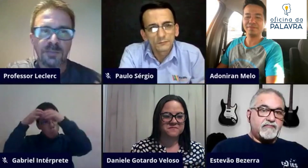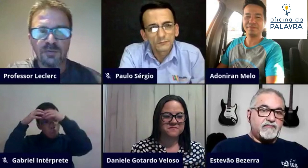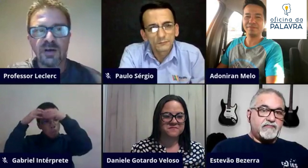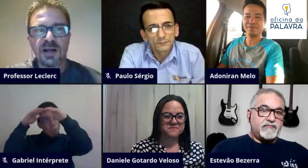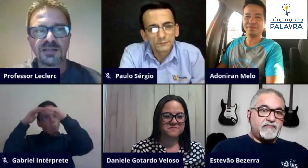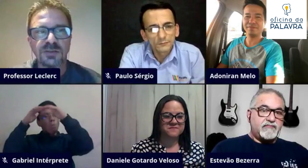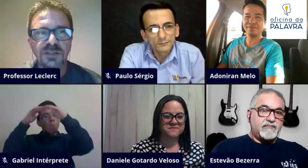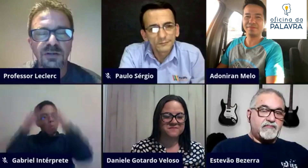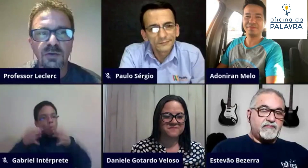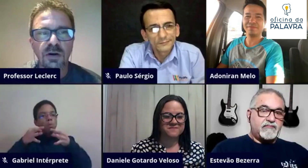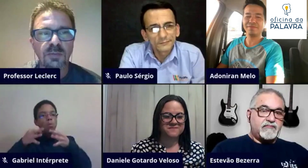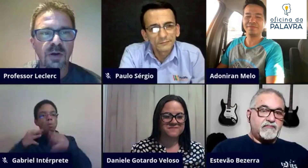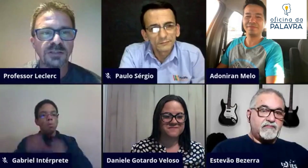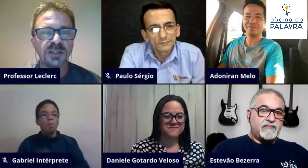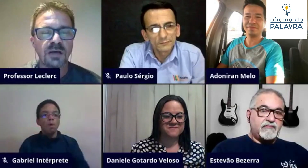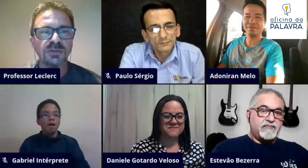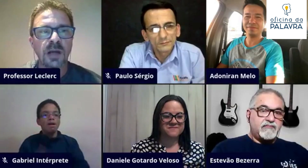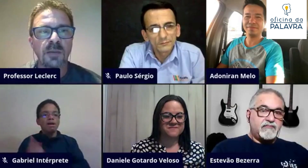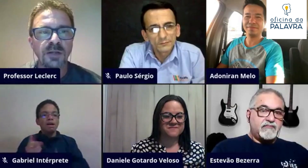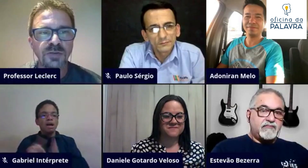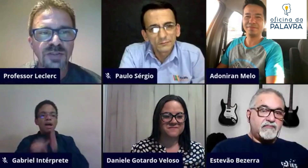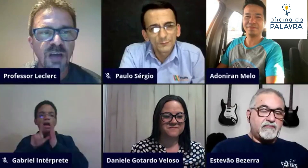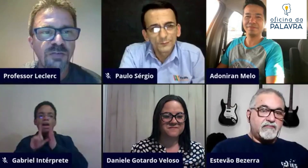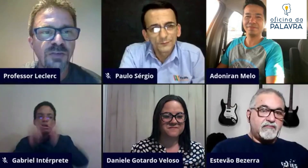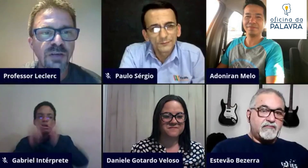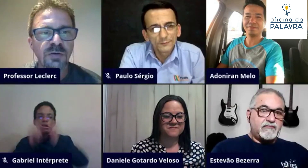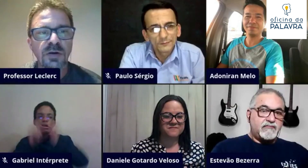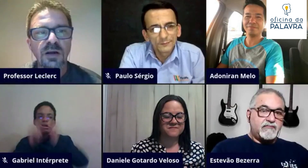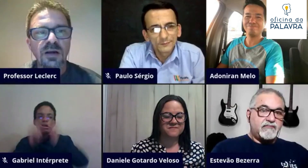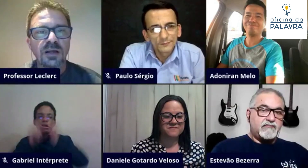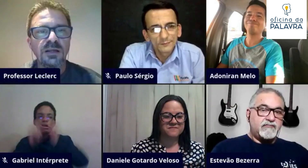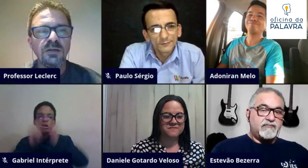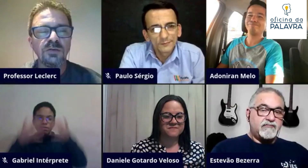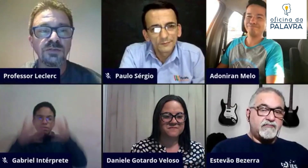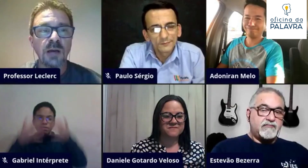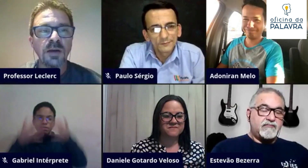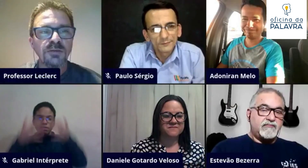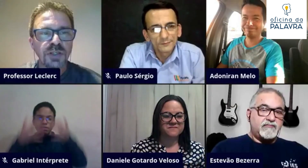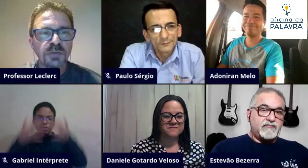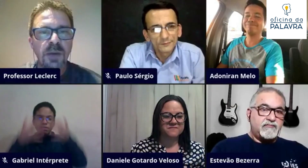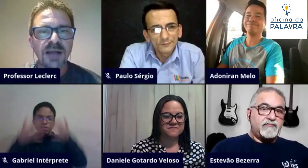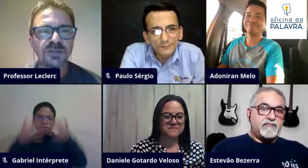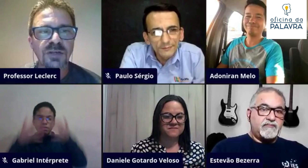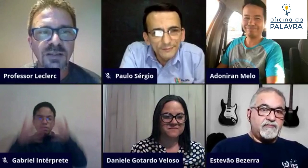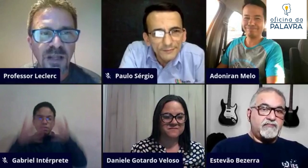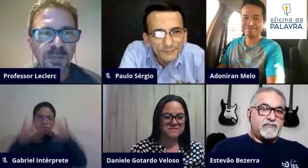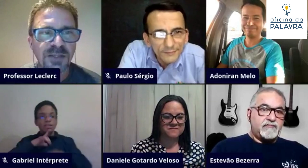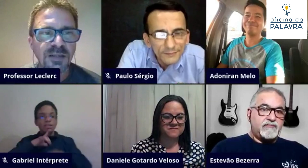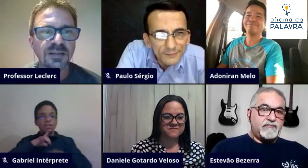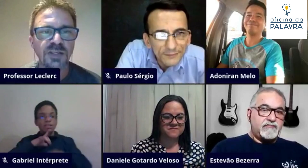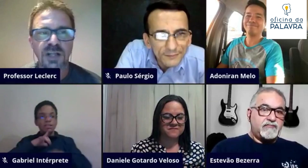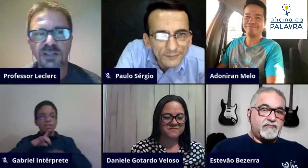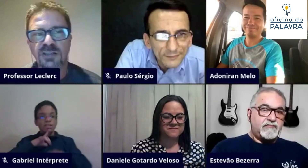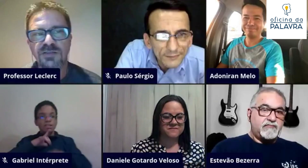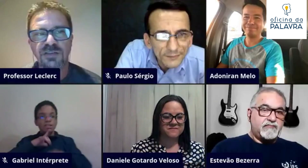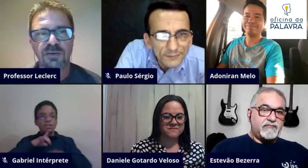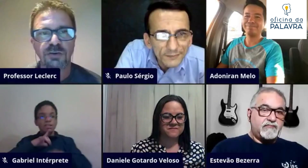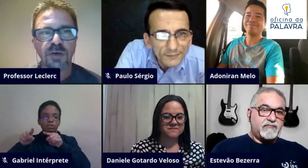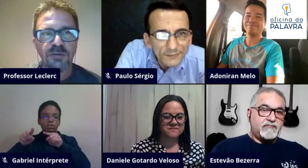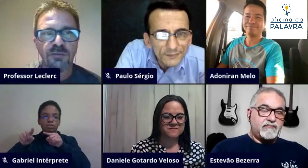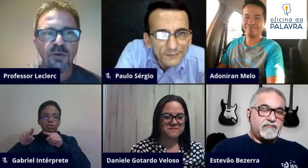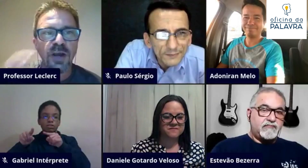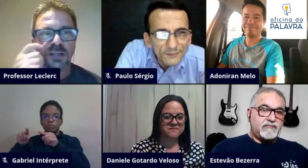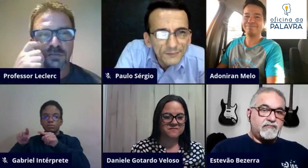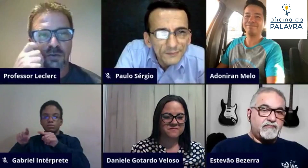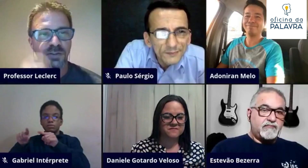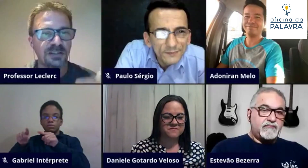voltando à minha provocação anterior, mostra o tamanho do desafio e o tamanho do espaço que tem para tanta gente, né? Você falou